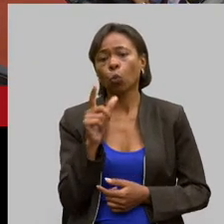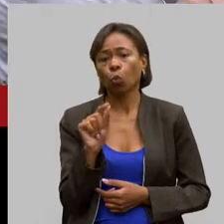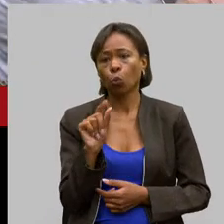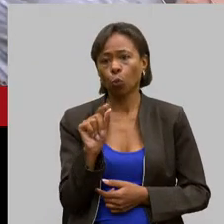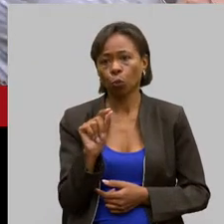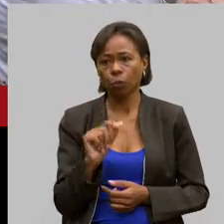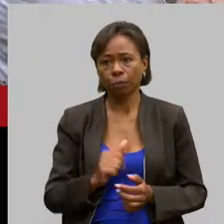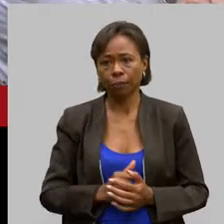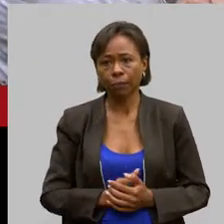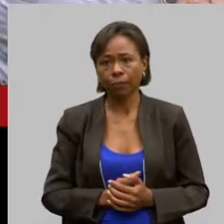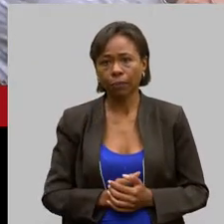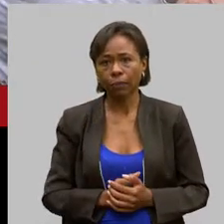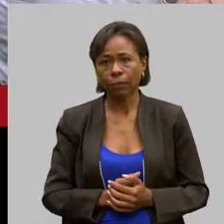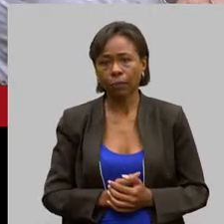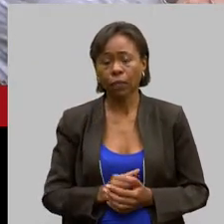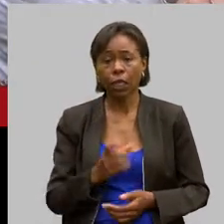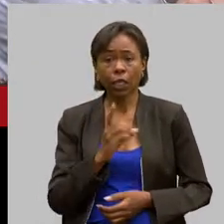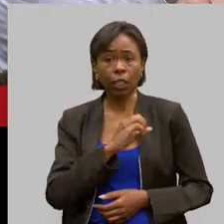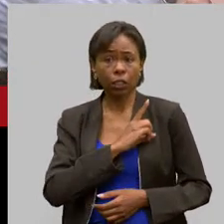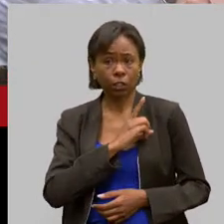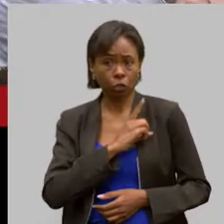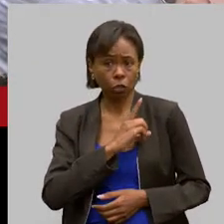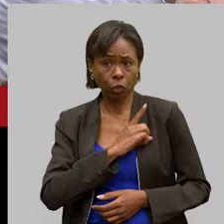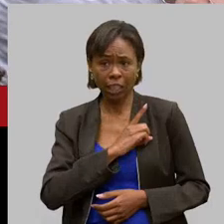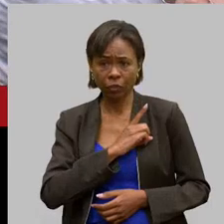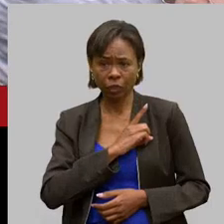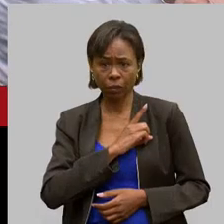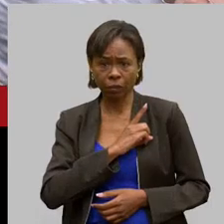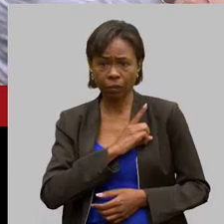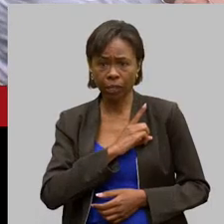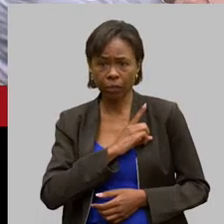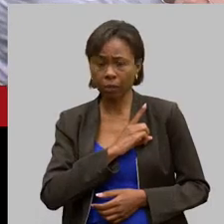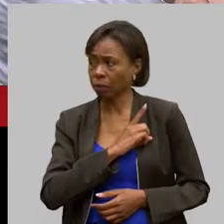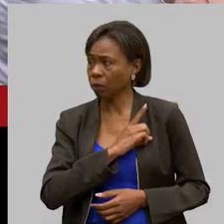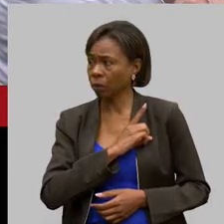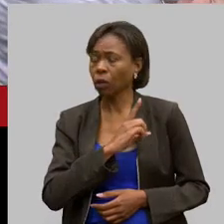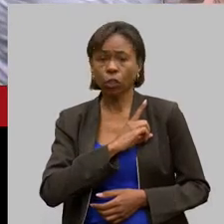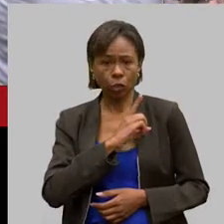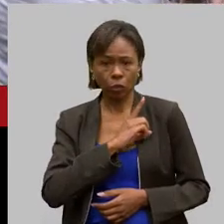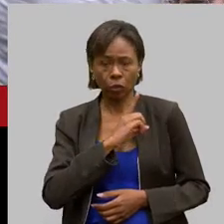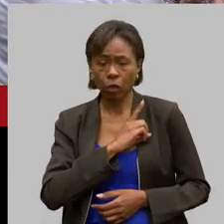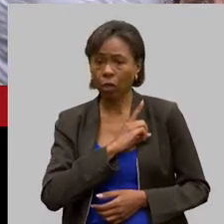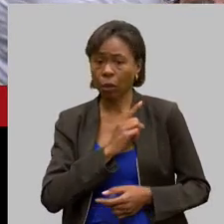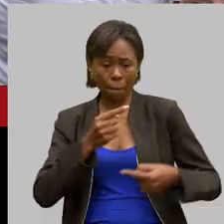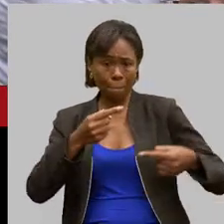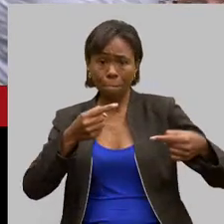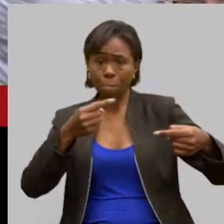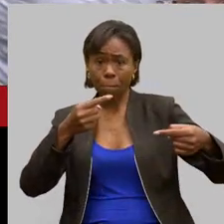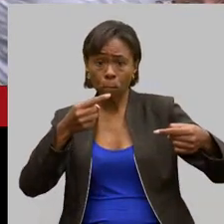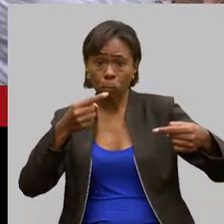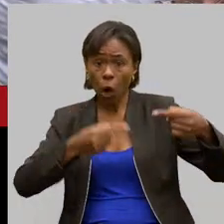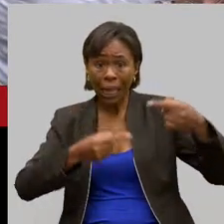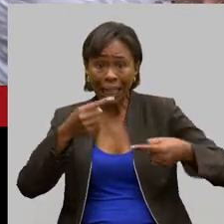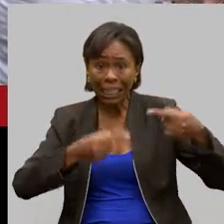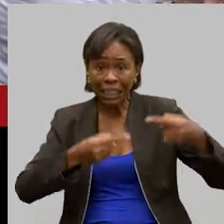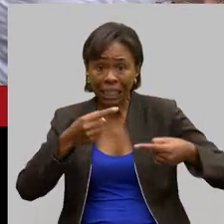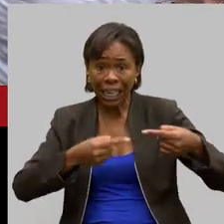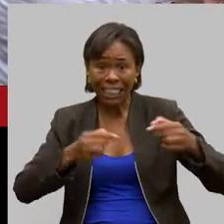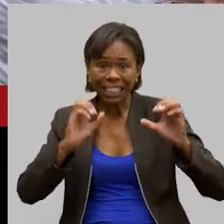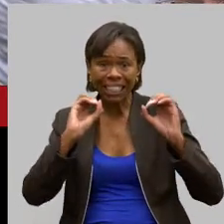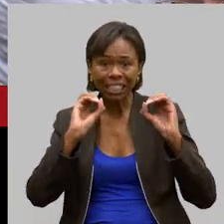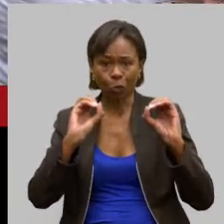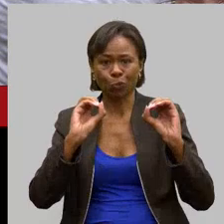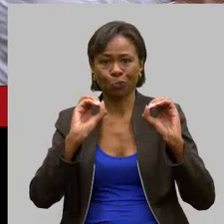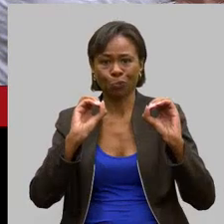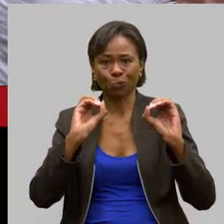né em juvinópolis nós não temos nenhuma política nenhuma política